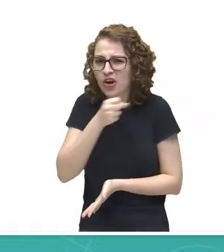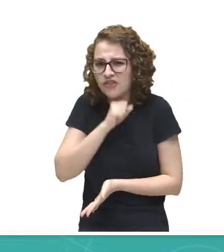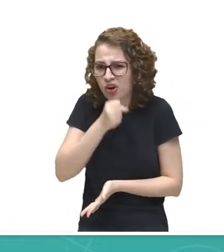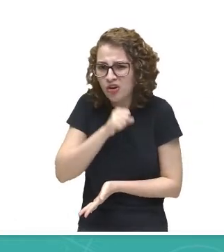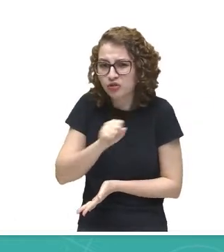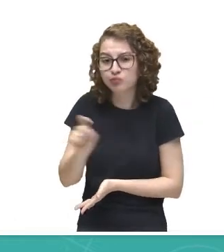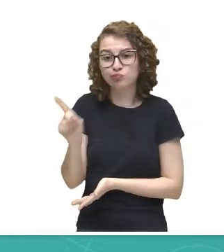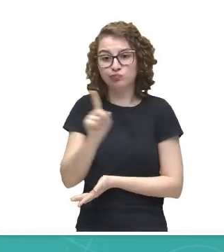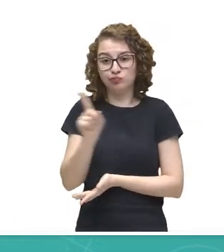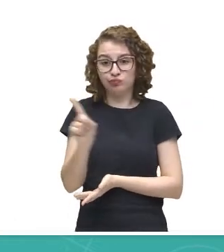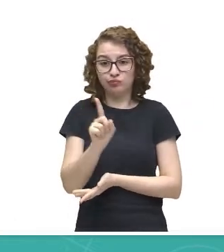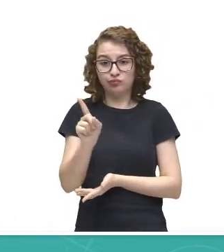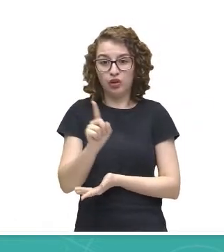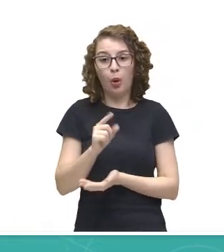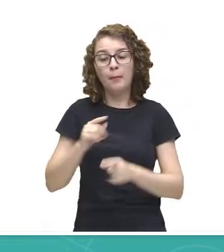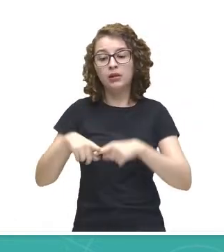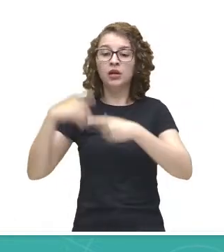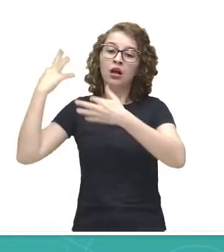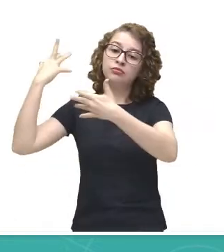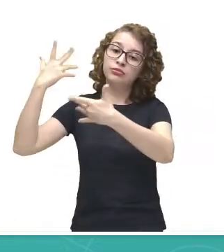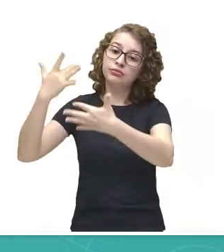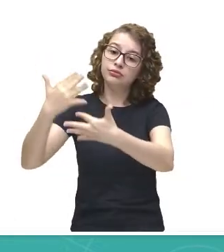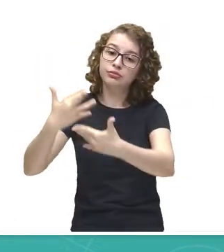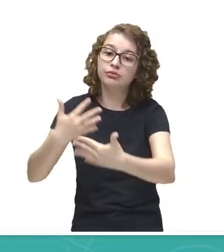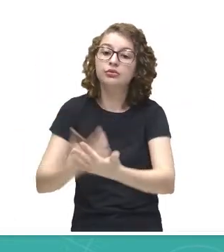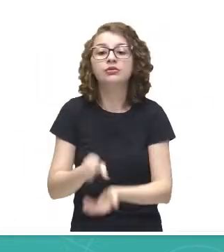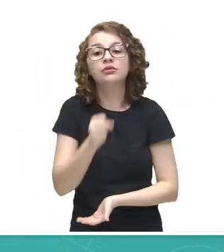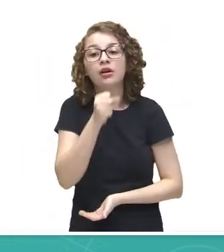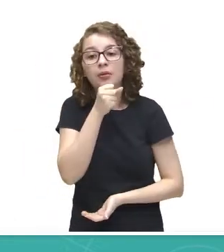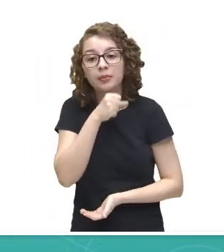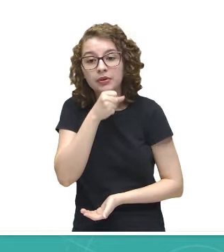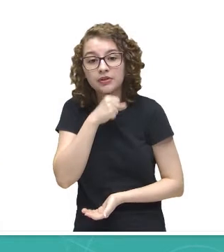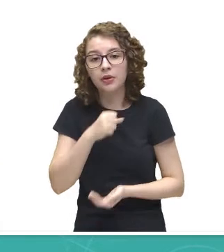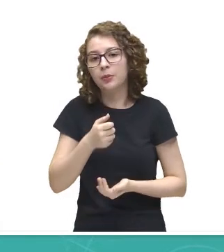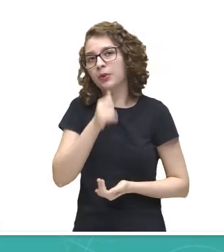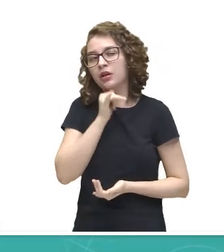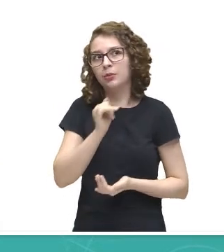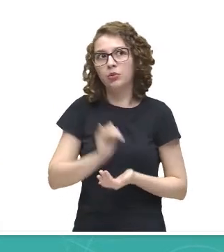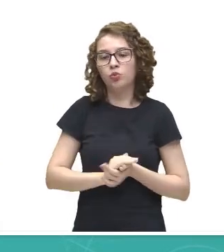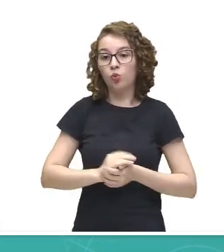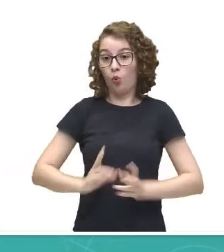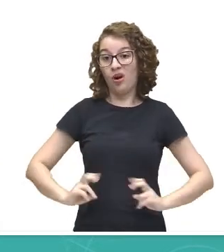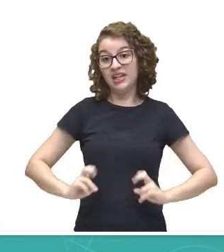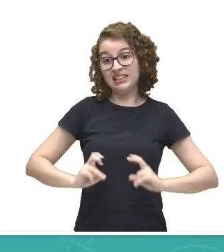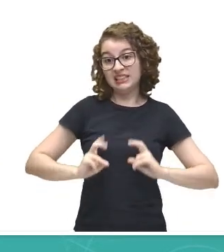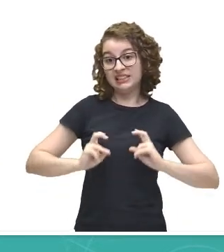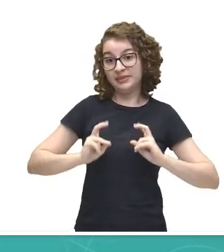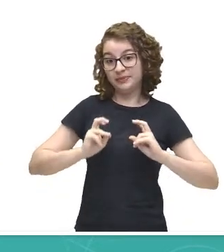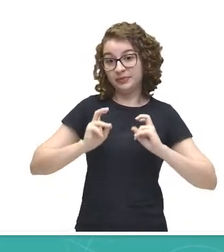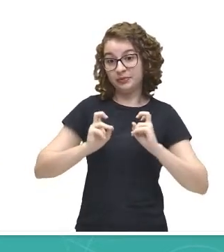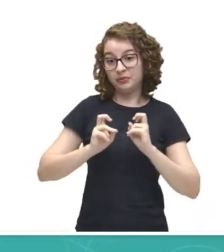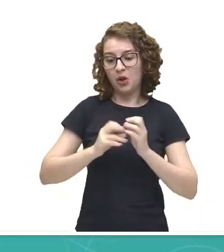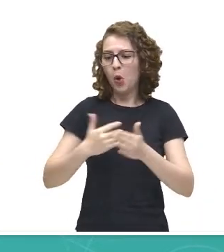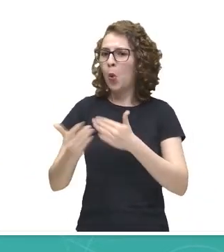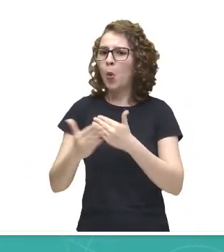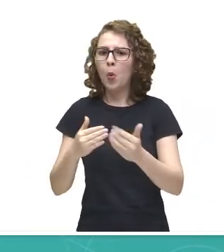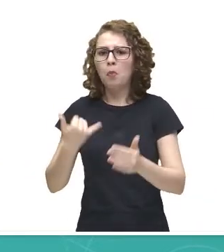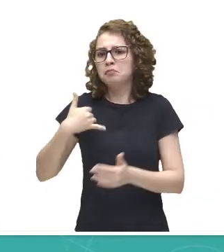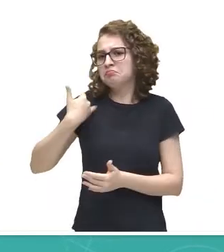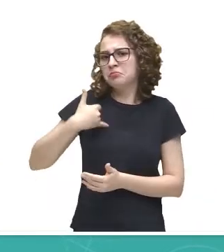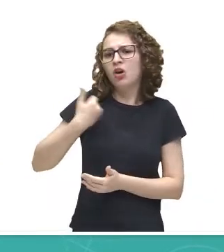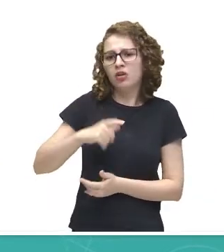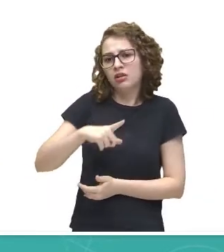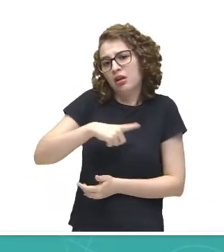durante aí o nosso processo de envelhecimento, como é o caso do câncer, né, que vocês viram. A gente sabe que ele pode aparecer em qualquer faixa